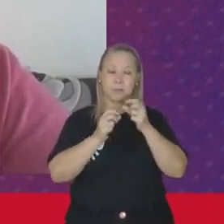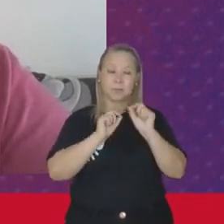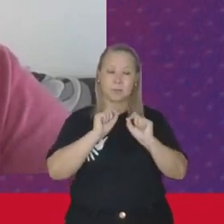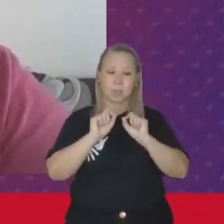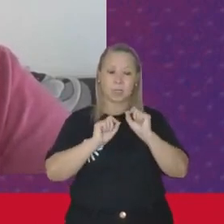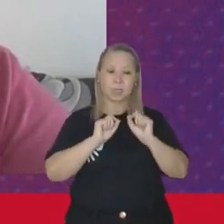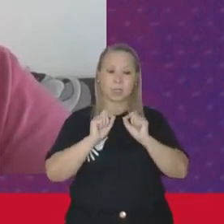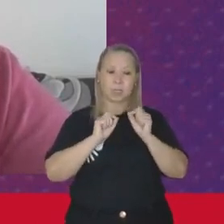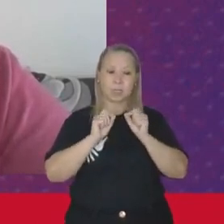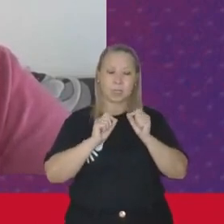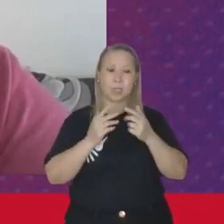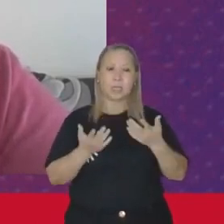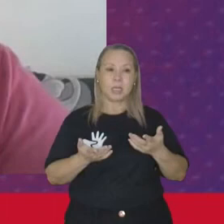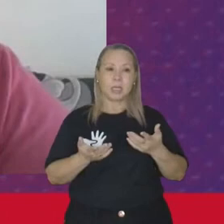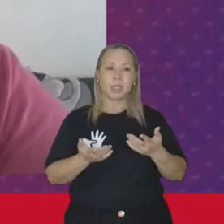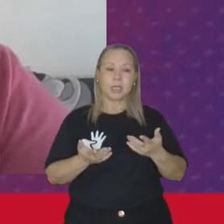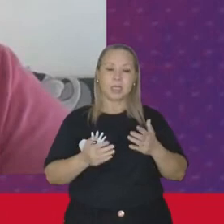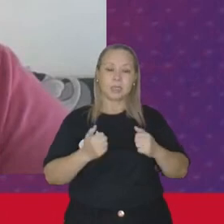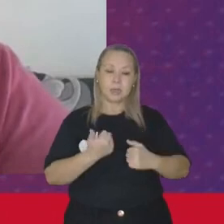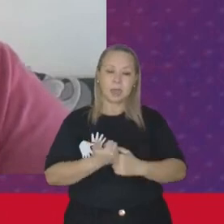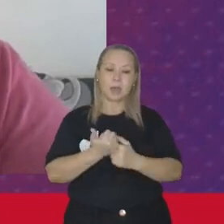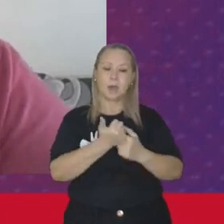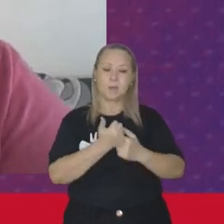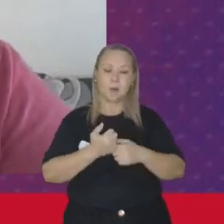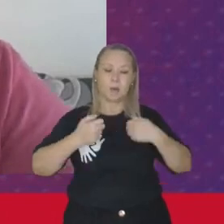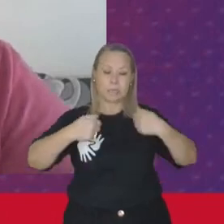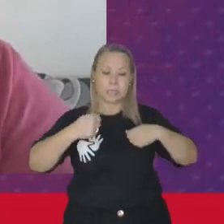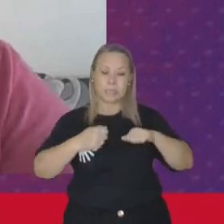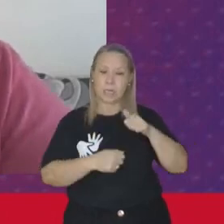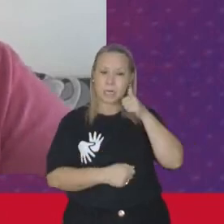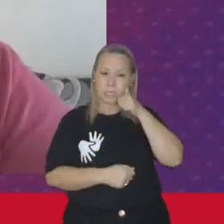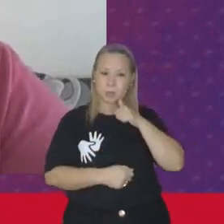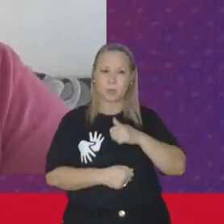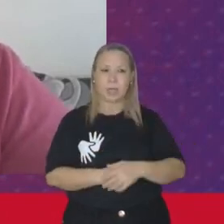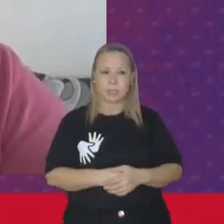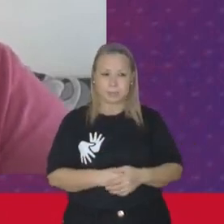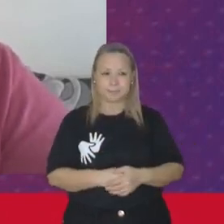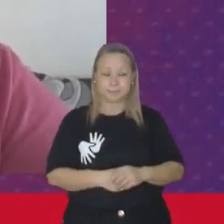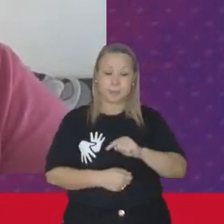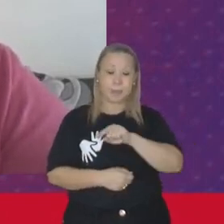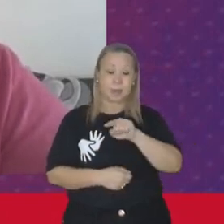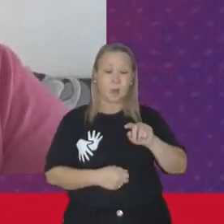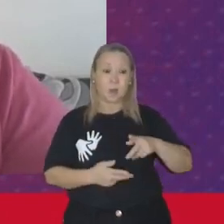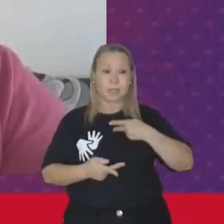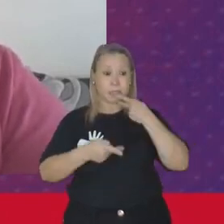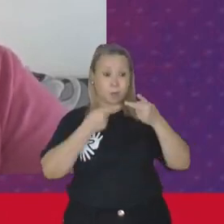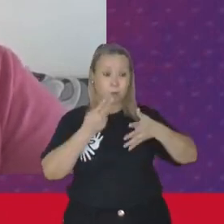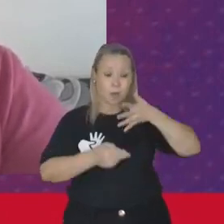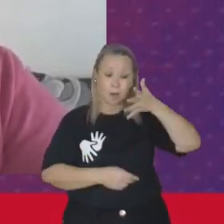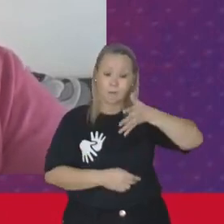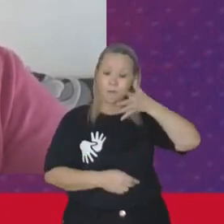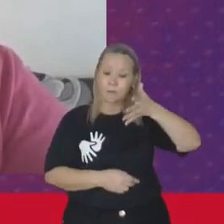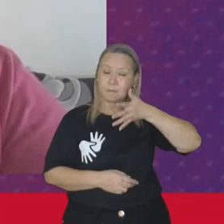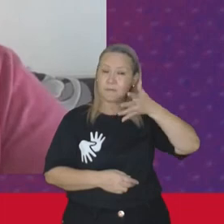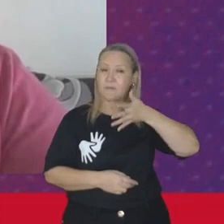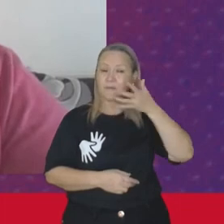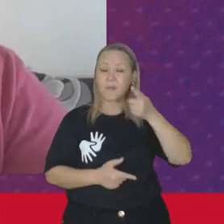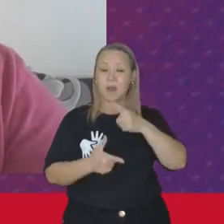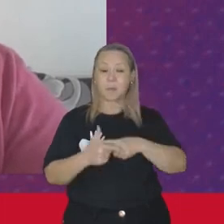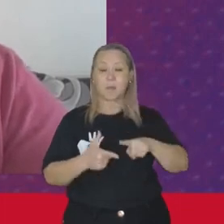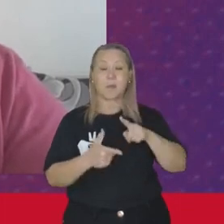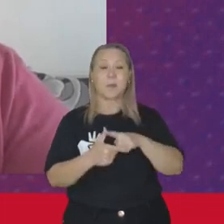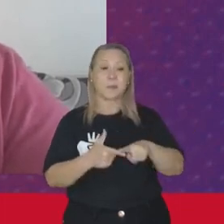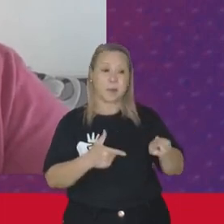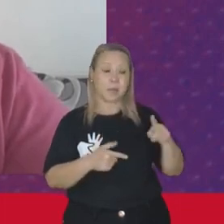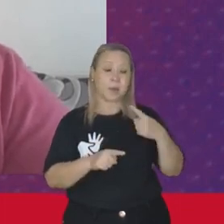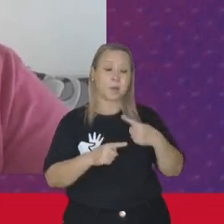que contemple as necessidades das mulheres. Essa é uma fala um pouco problemática, né? Porque se nós